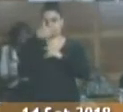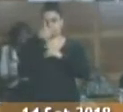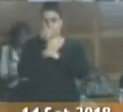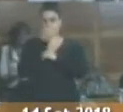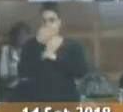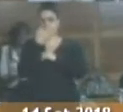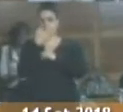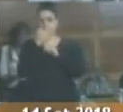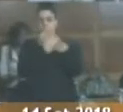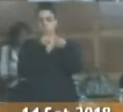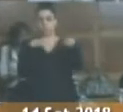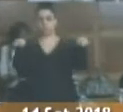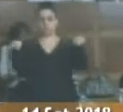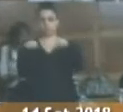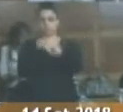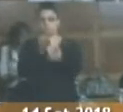aula,